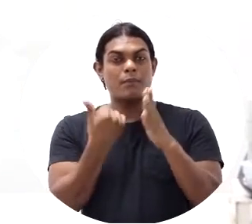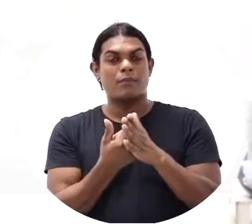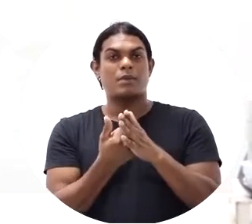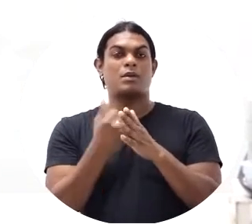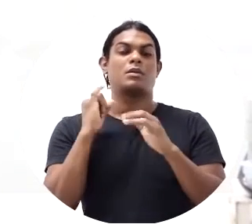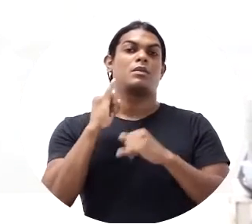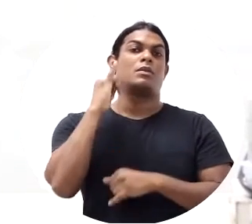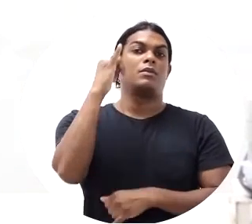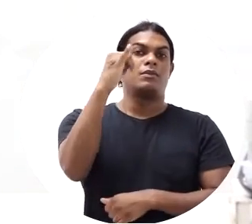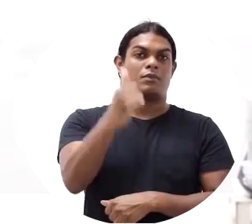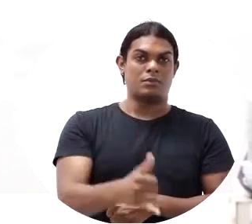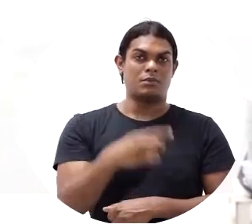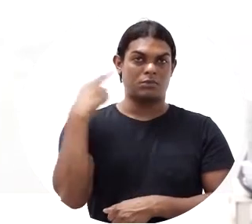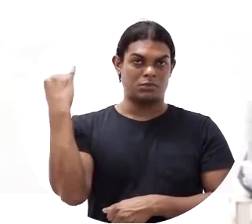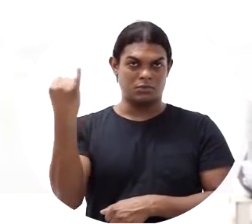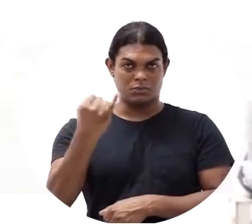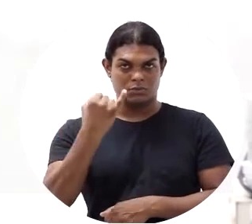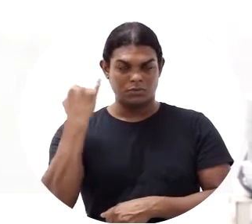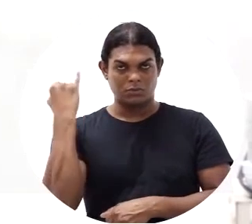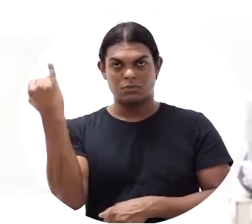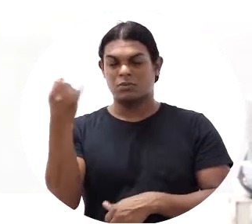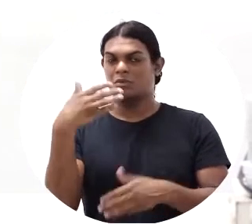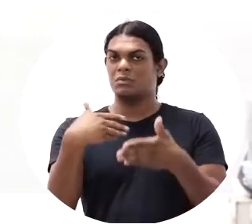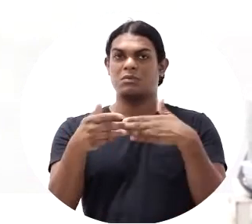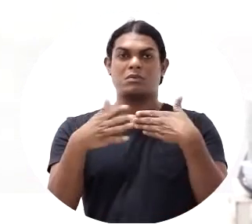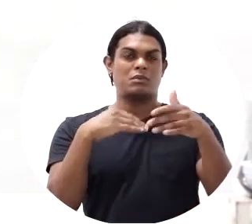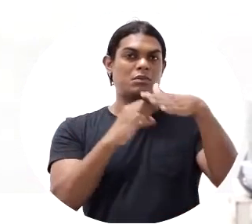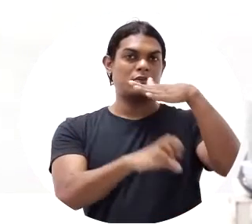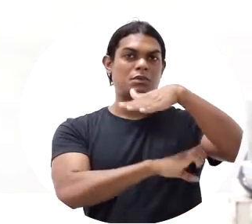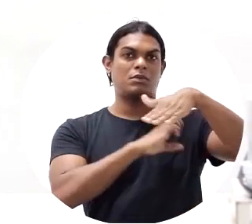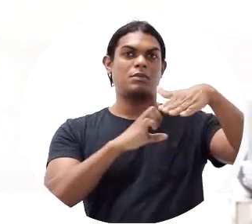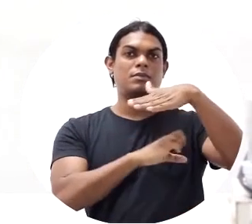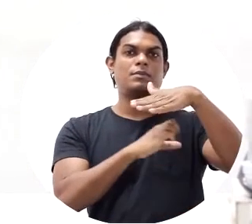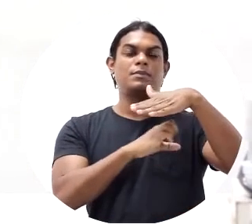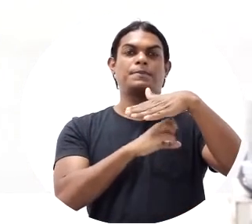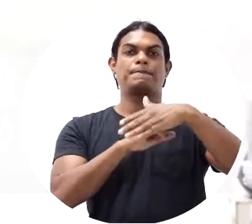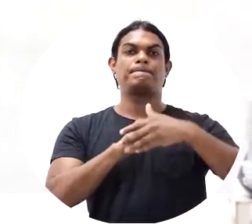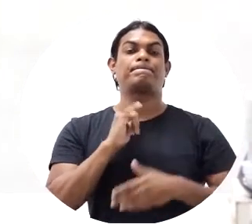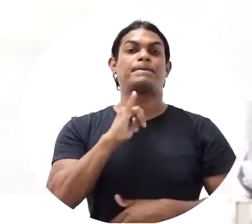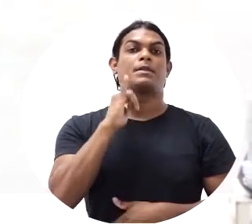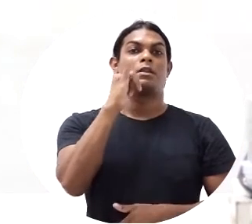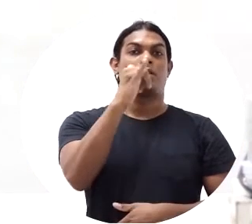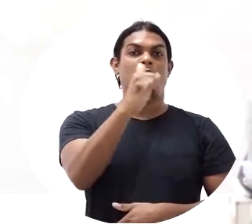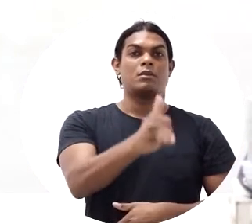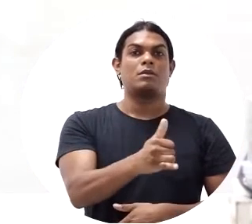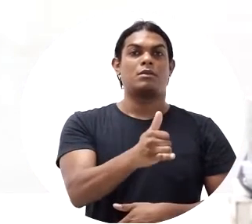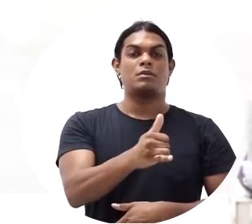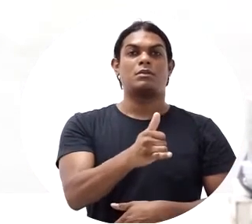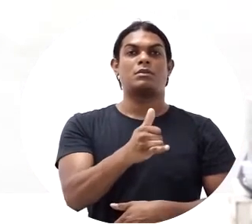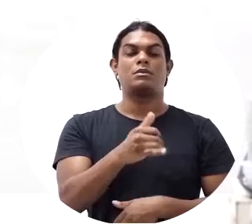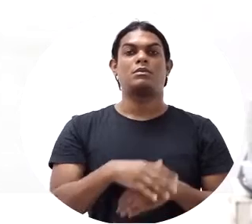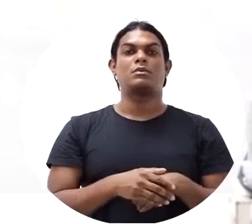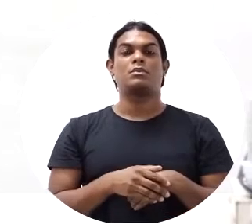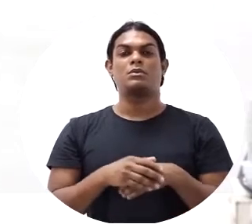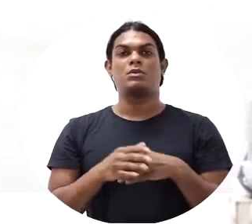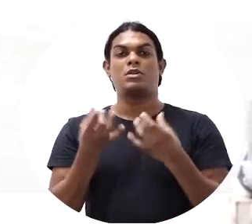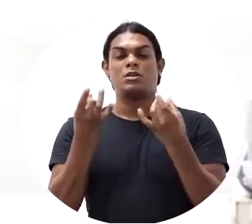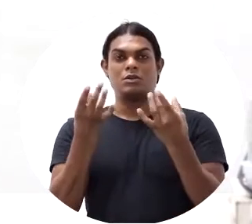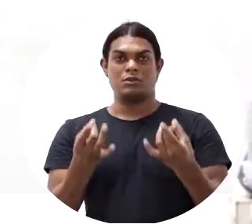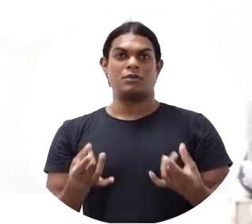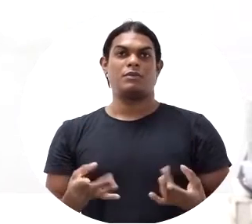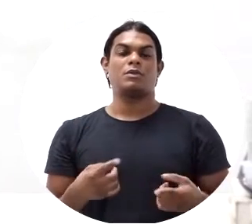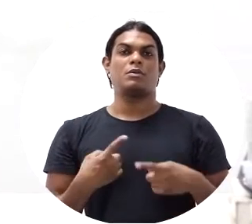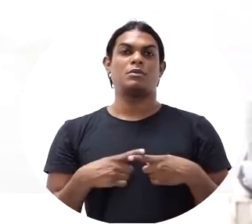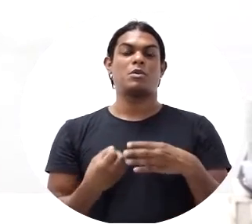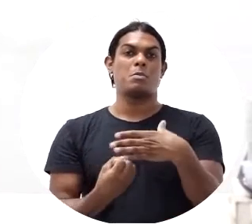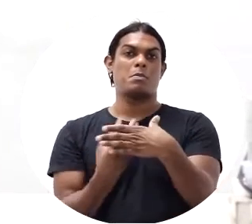pelas funções internas da organização, seja ela qual for, é a informação de previsão de vendas, né?